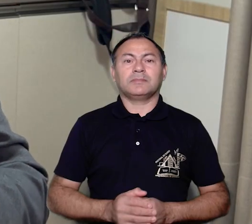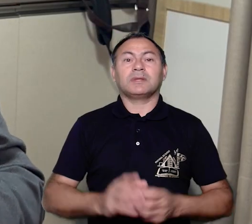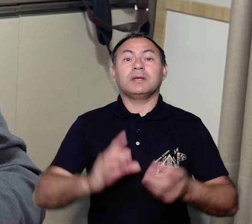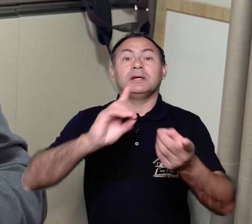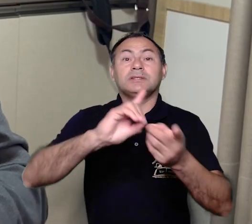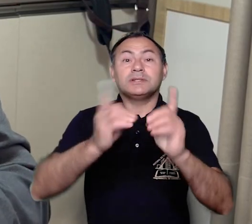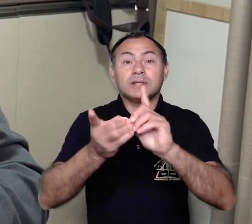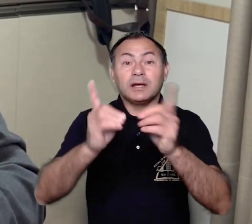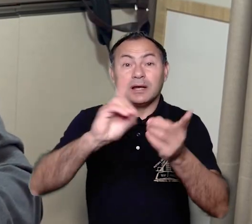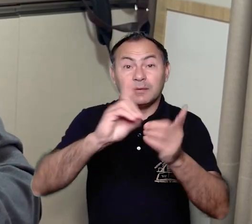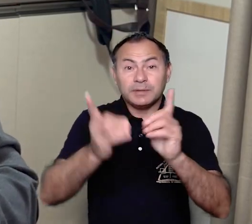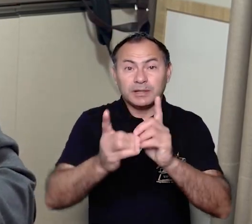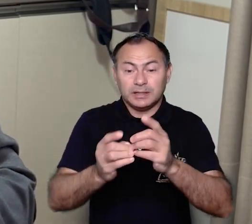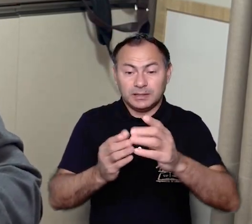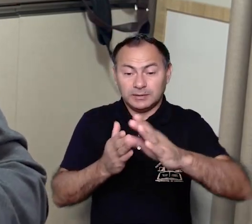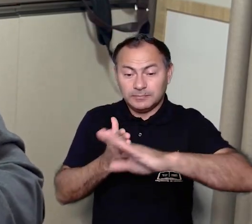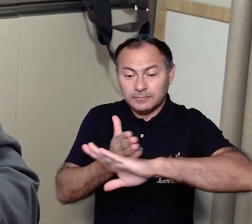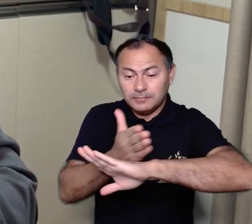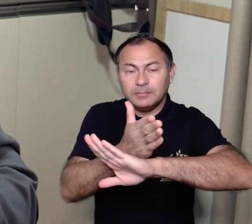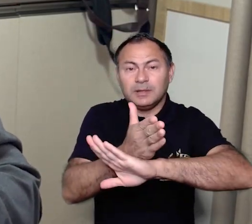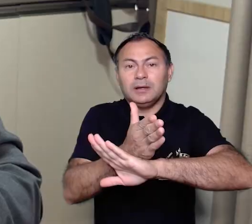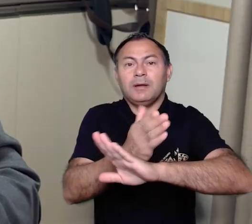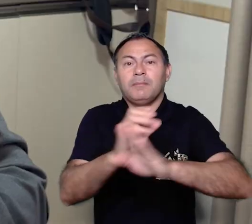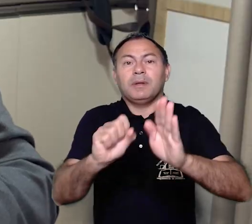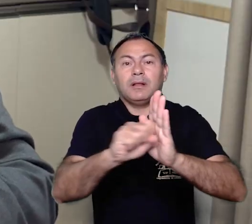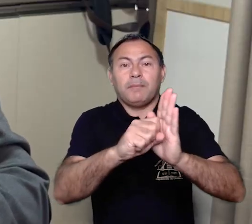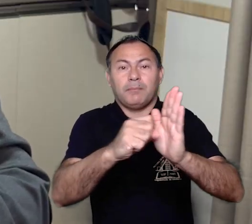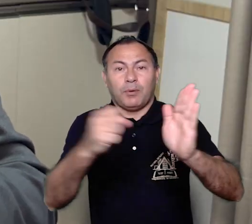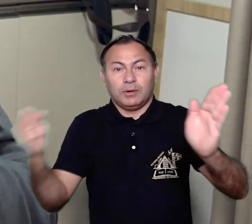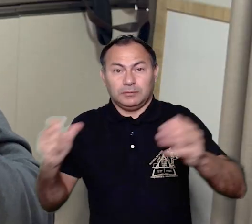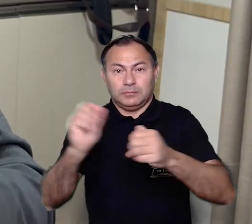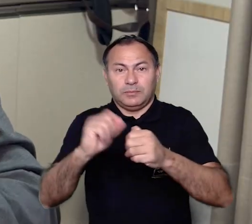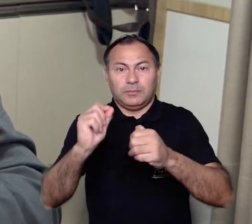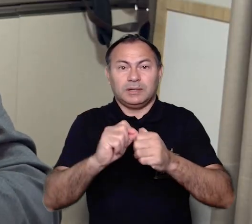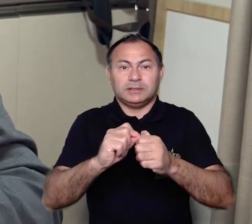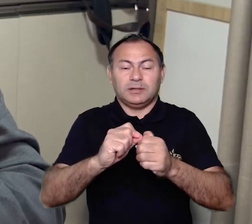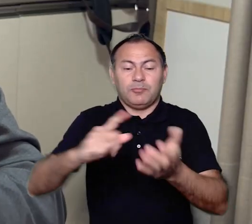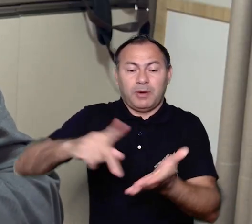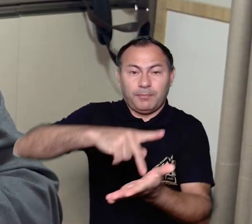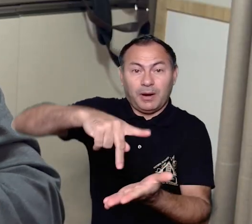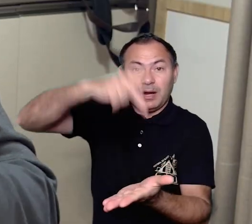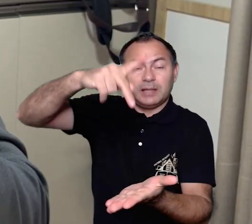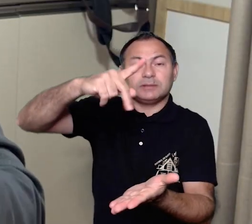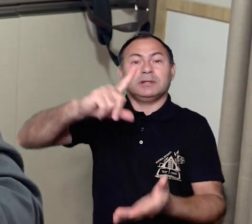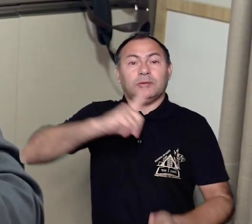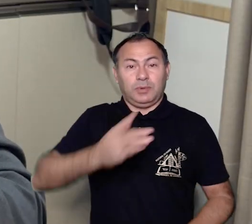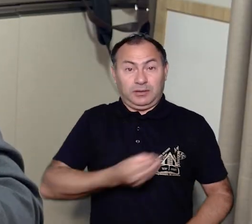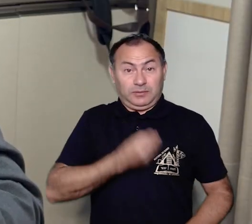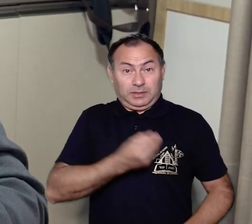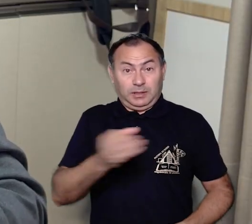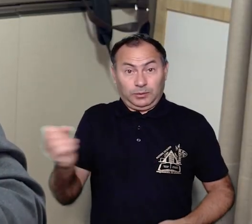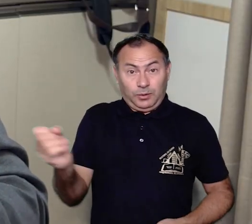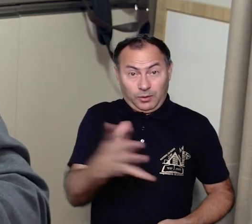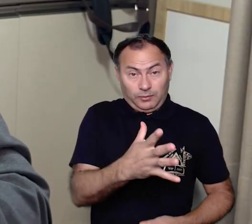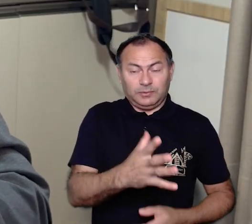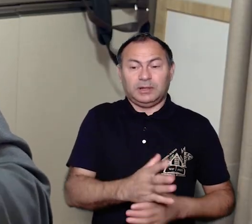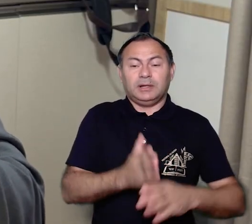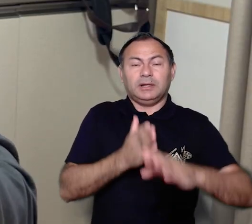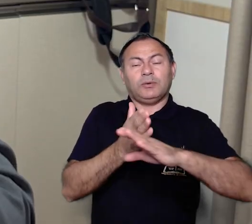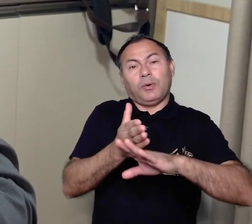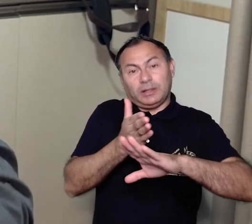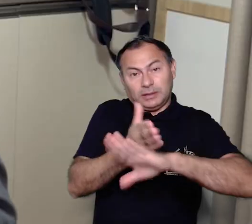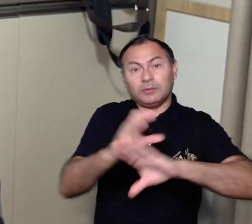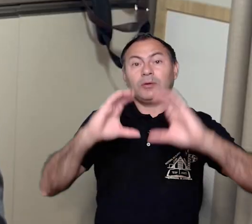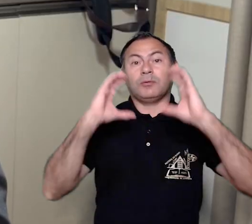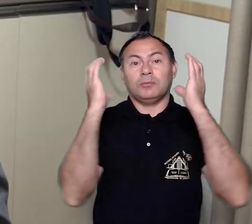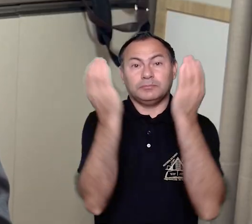Nesta dinâmica de passar pela porta para fazer uma Páscoa, para entrar numa